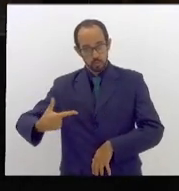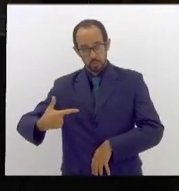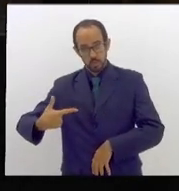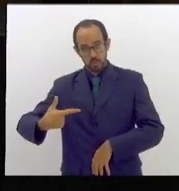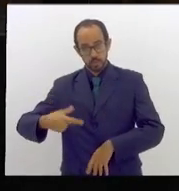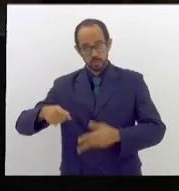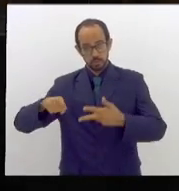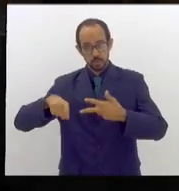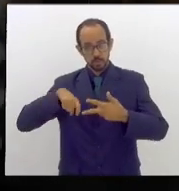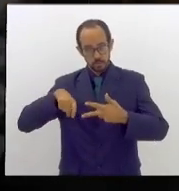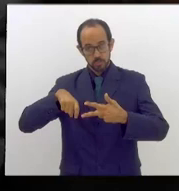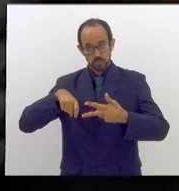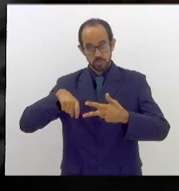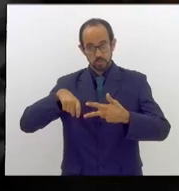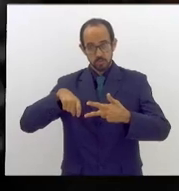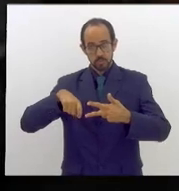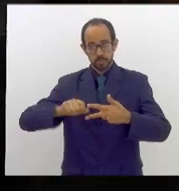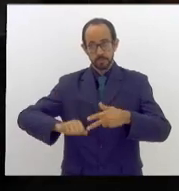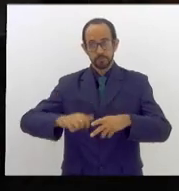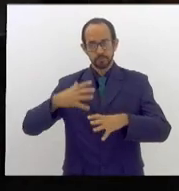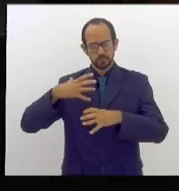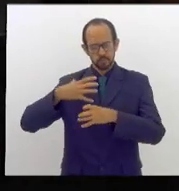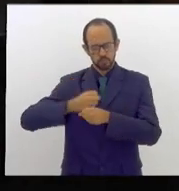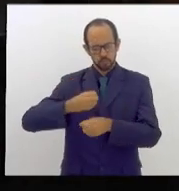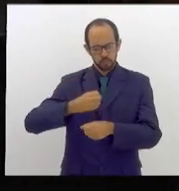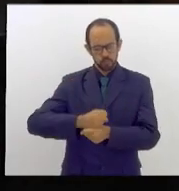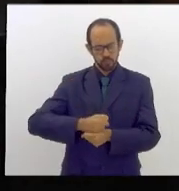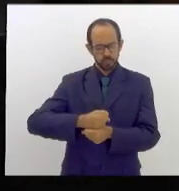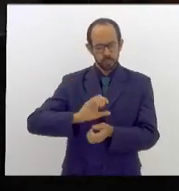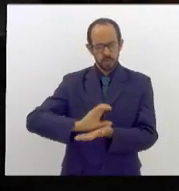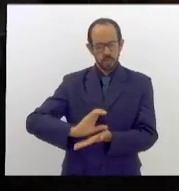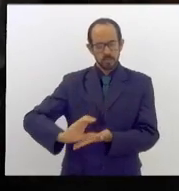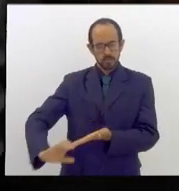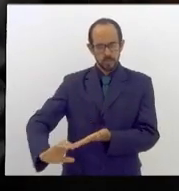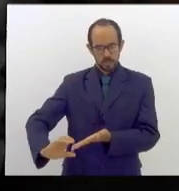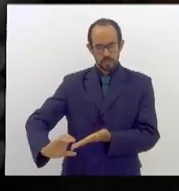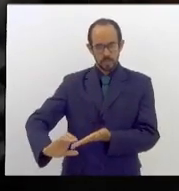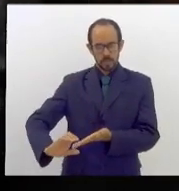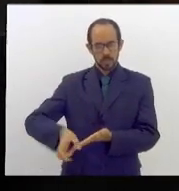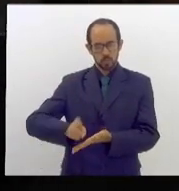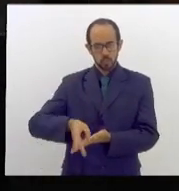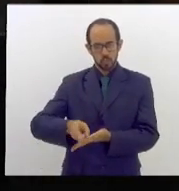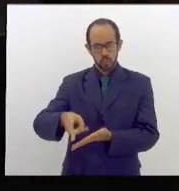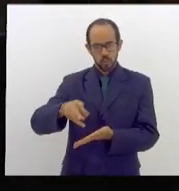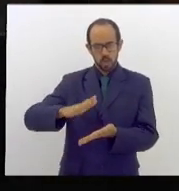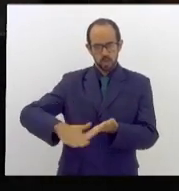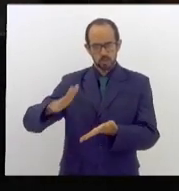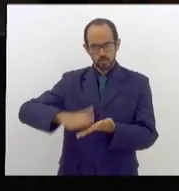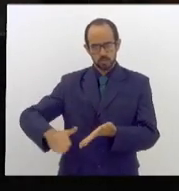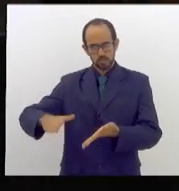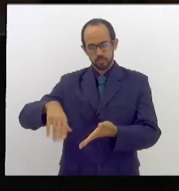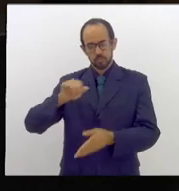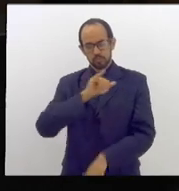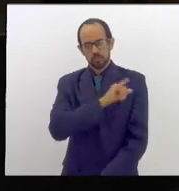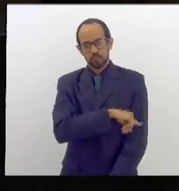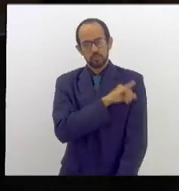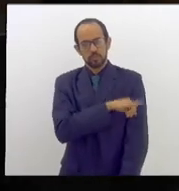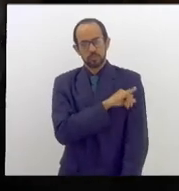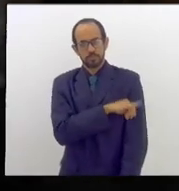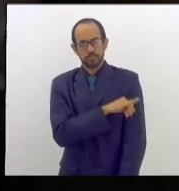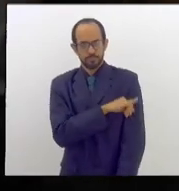do Poder Executivo que estima a receita e fixa despesa do Estado do Rio de Janeiro